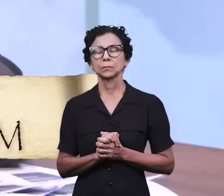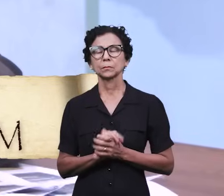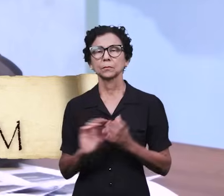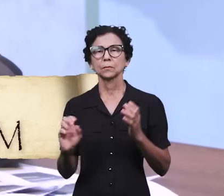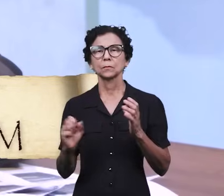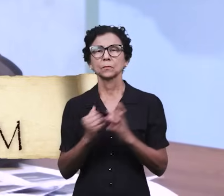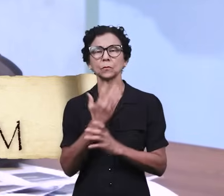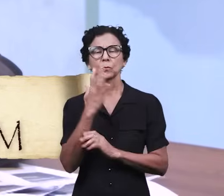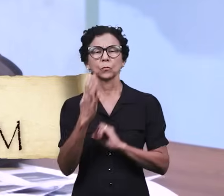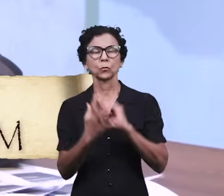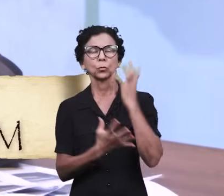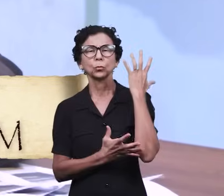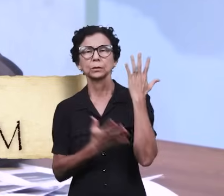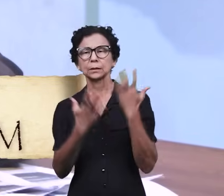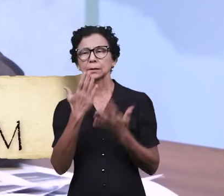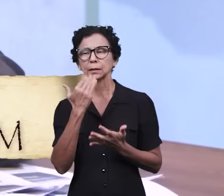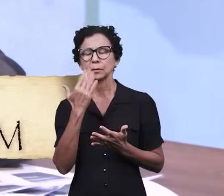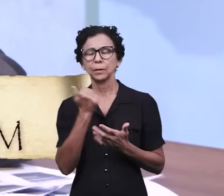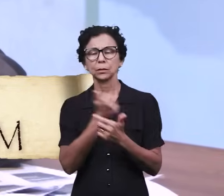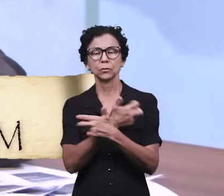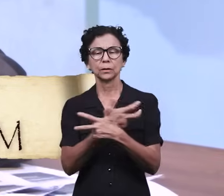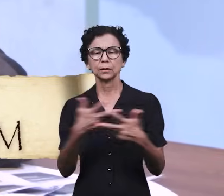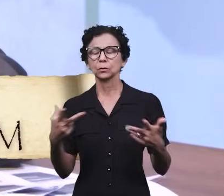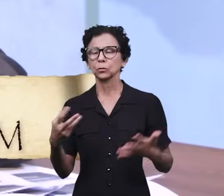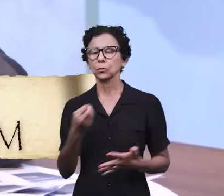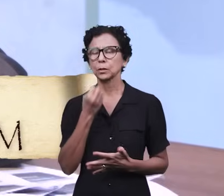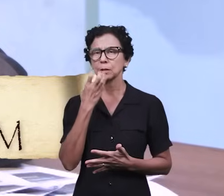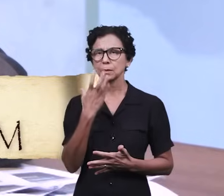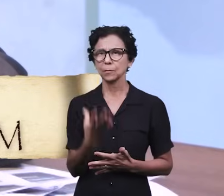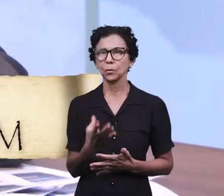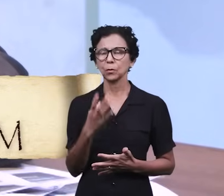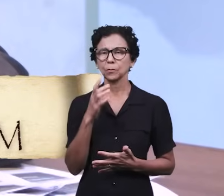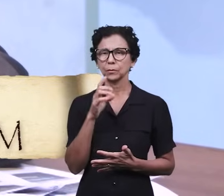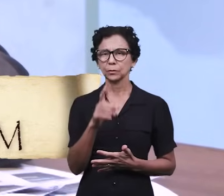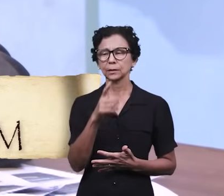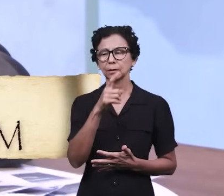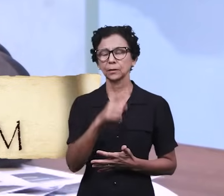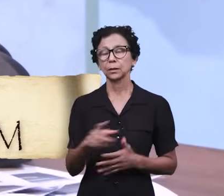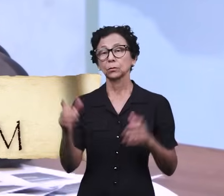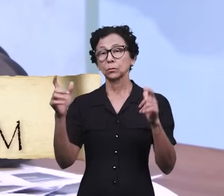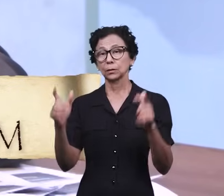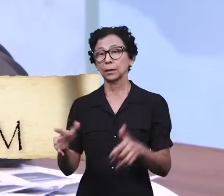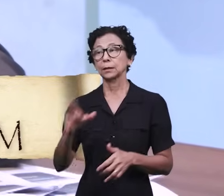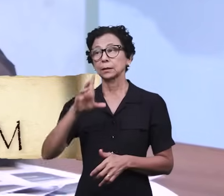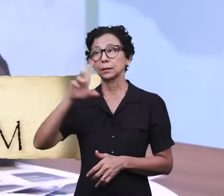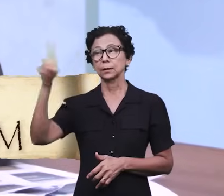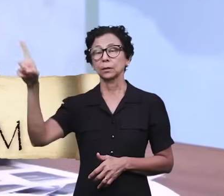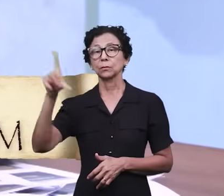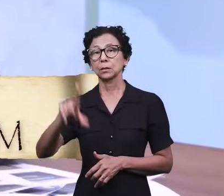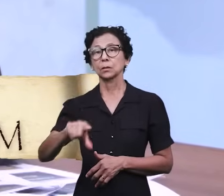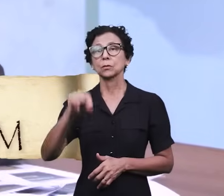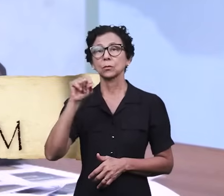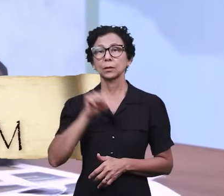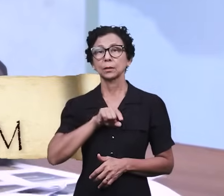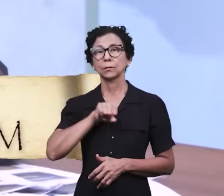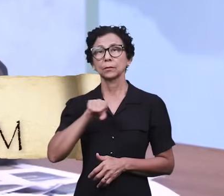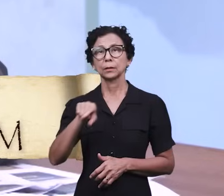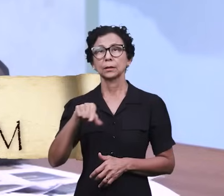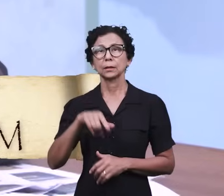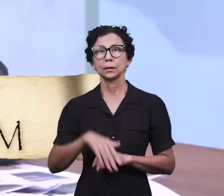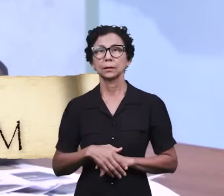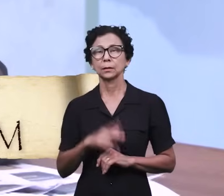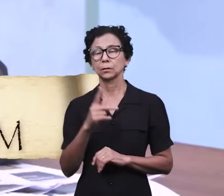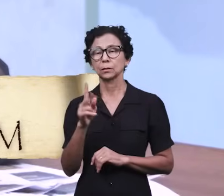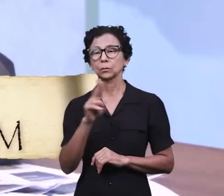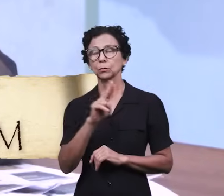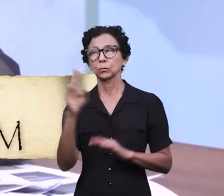que escolher o Senhor teu Deus para fazer ali habitar seu nome. Então, a lei de Moisés já